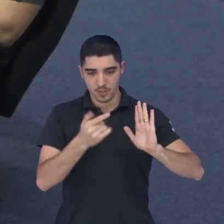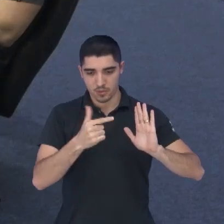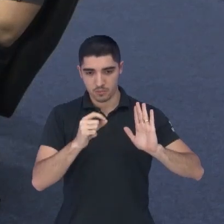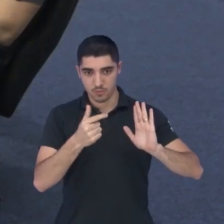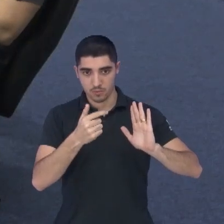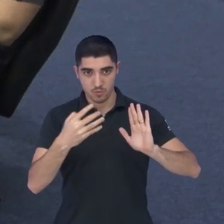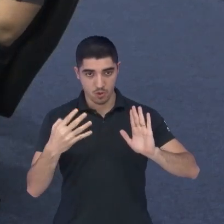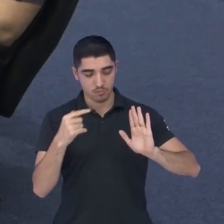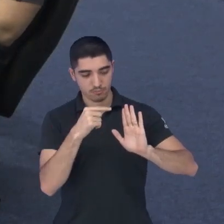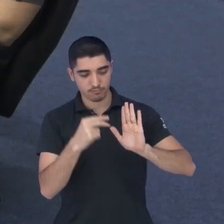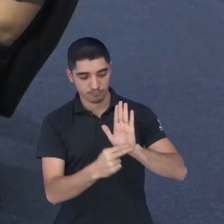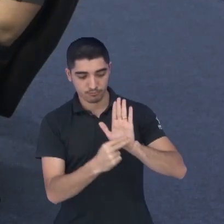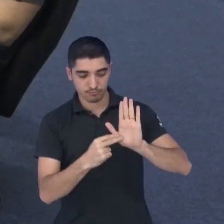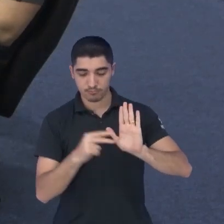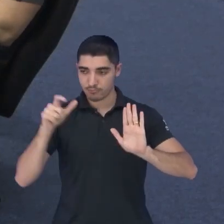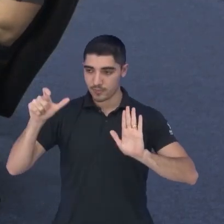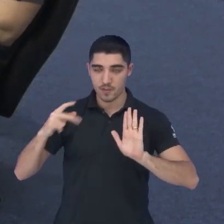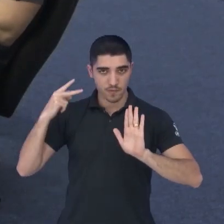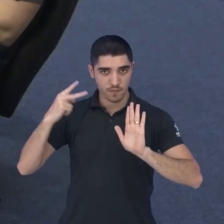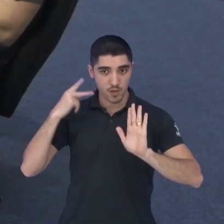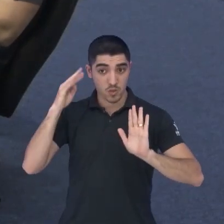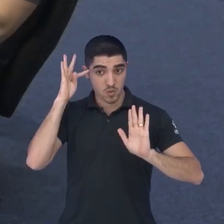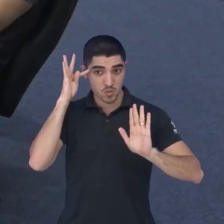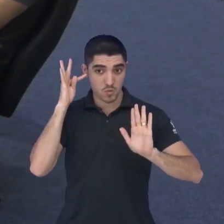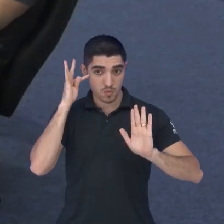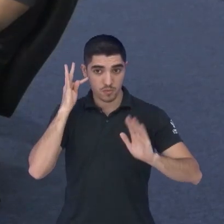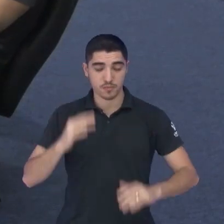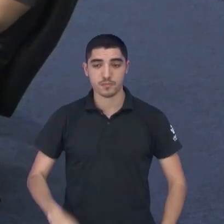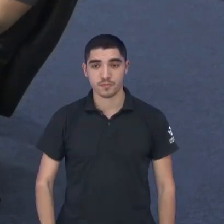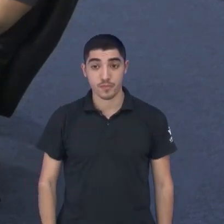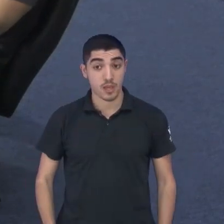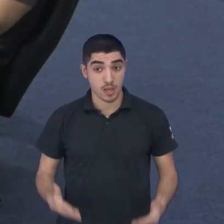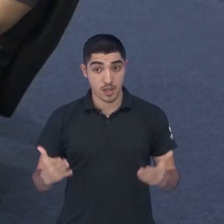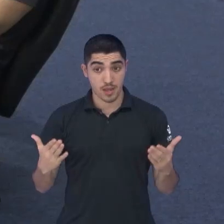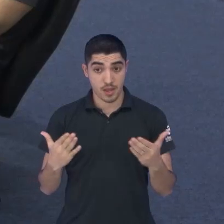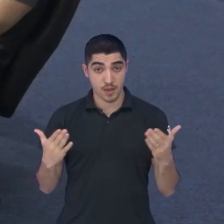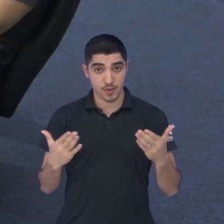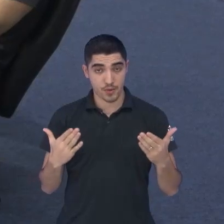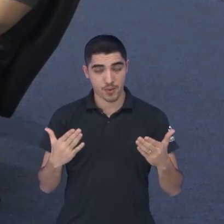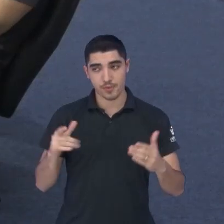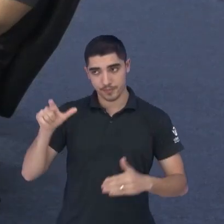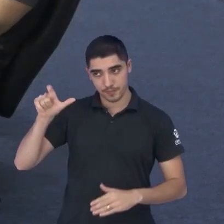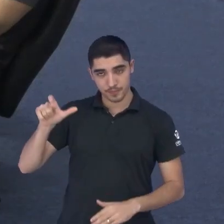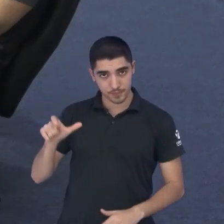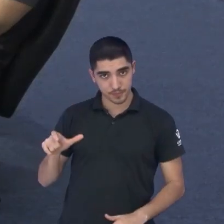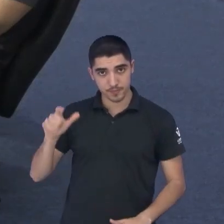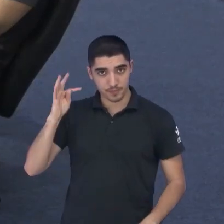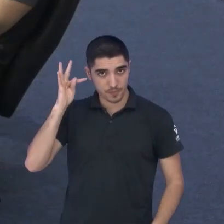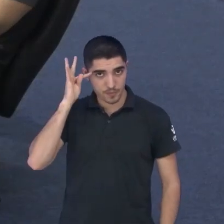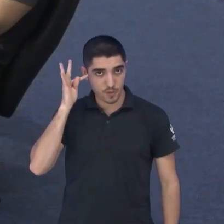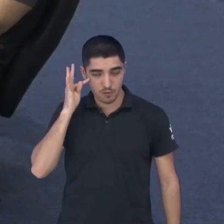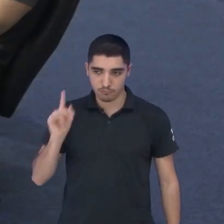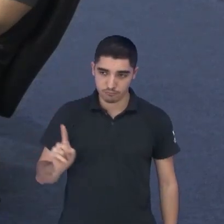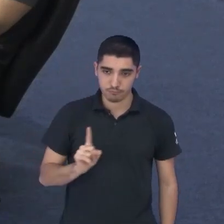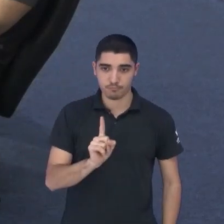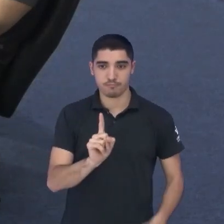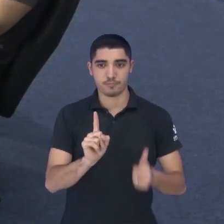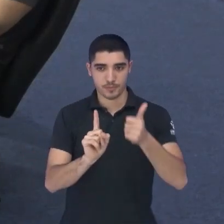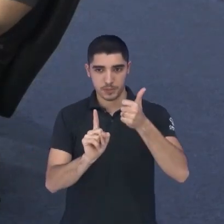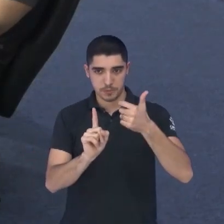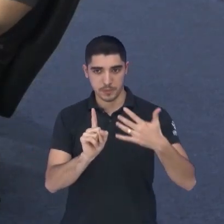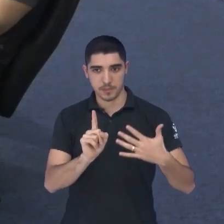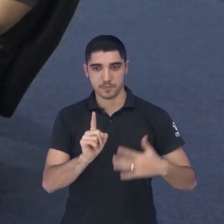6/2024, autoria do vereador Tomás Henrique. Inscrito para falar no processo, o vereador Tomás Henrique.